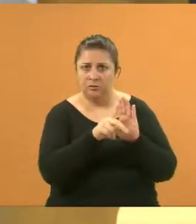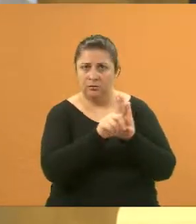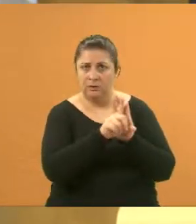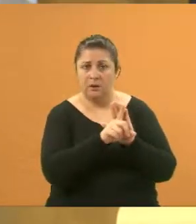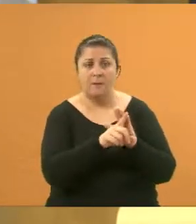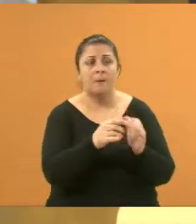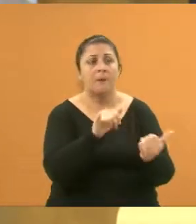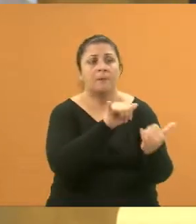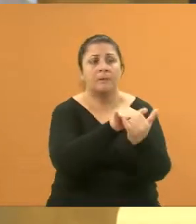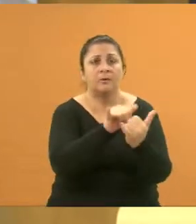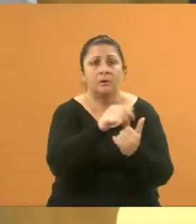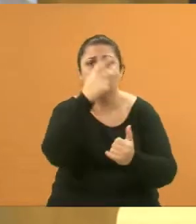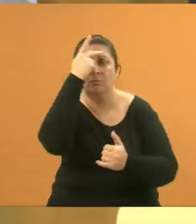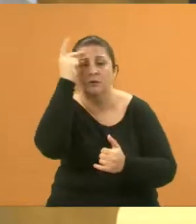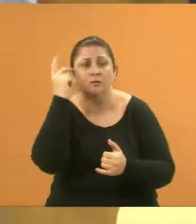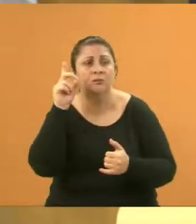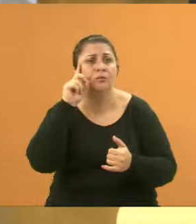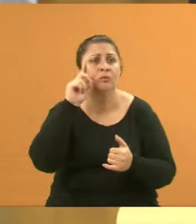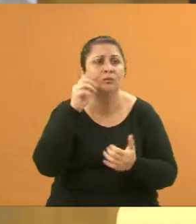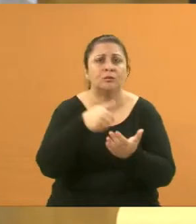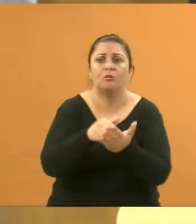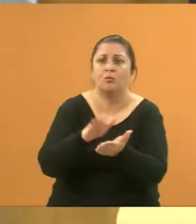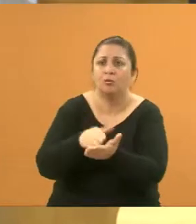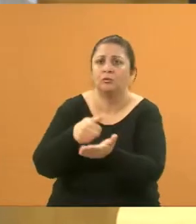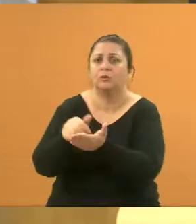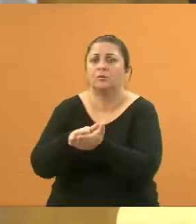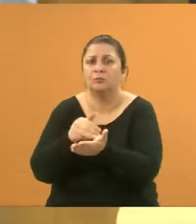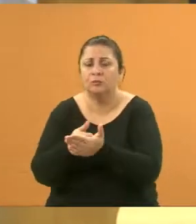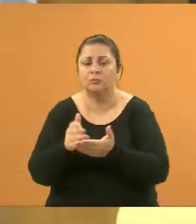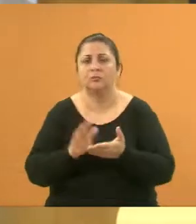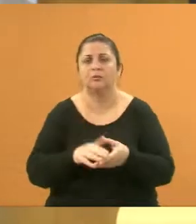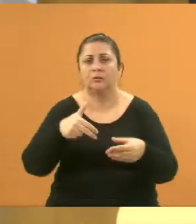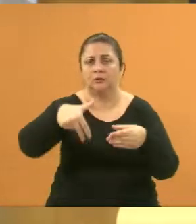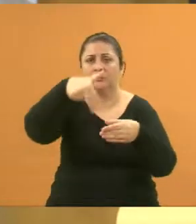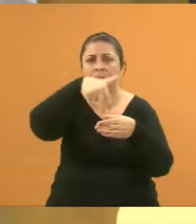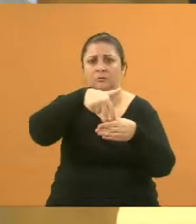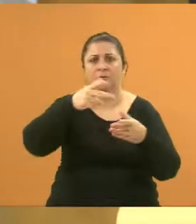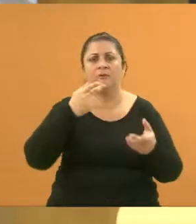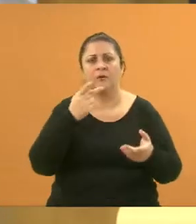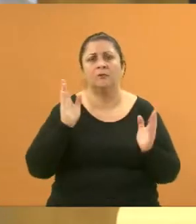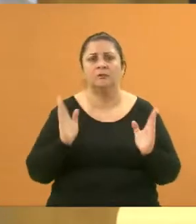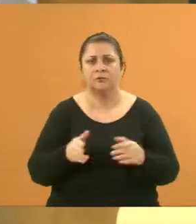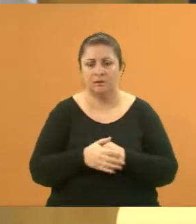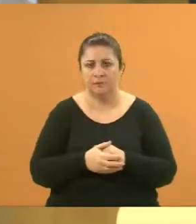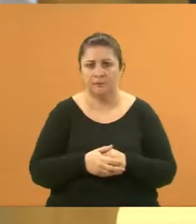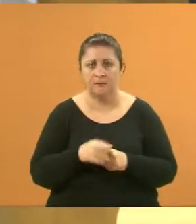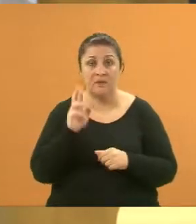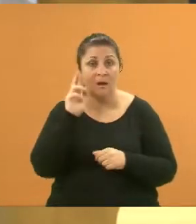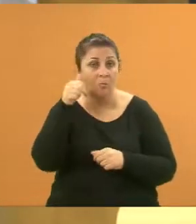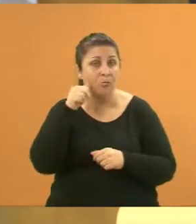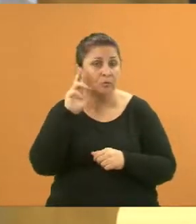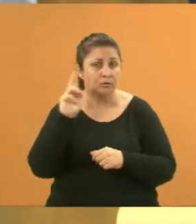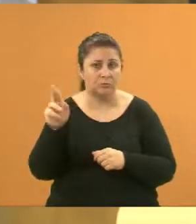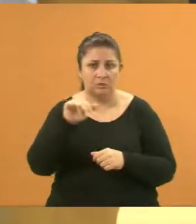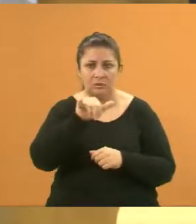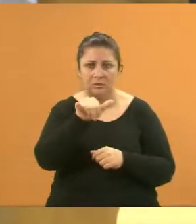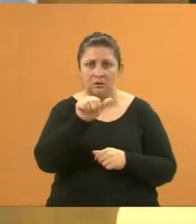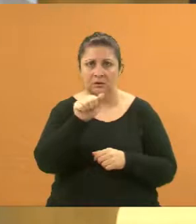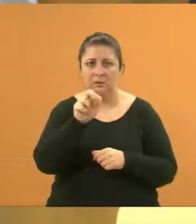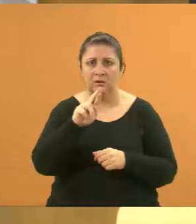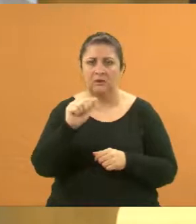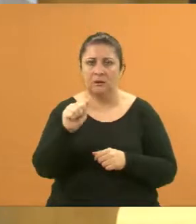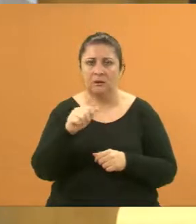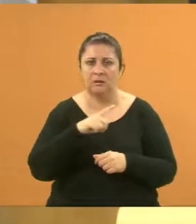são multados no dia a dia, diariamente, como eu já falei nessa tribuna, que a senhora Yara, lá do Campo Grande,